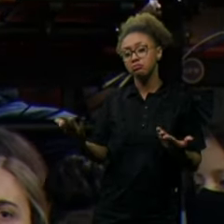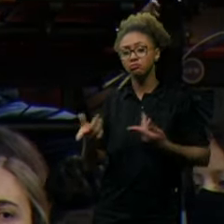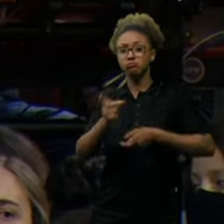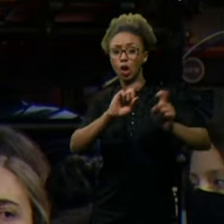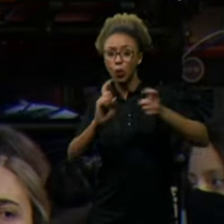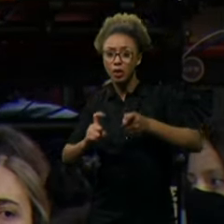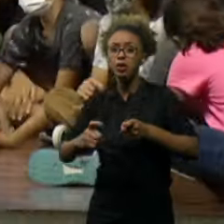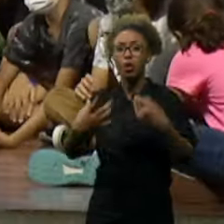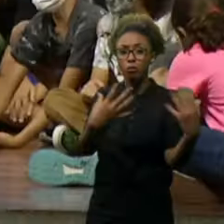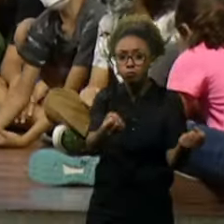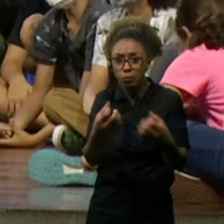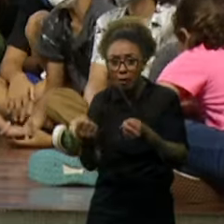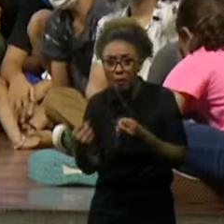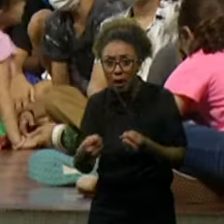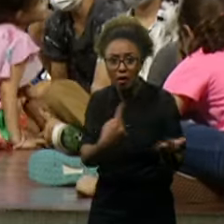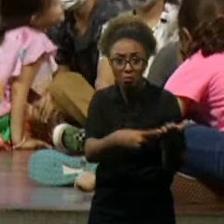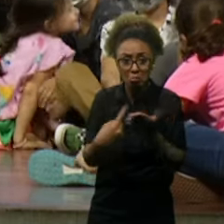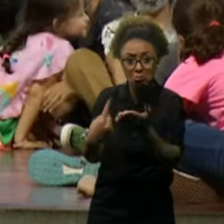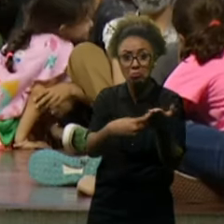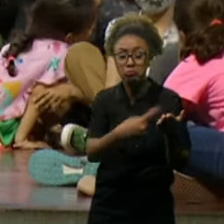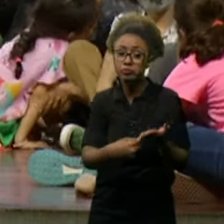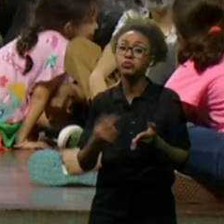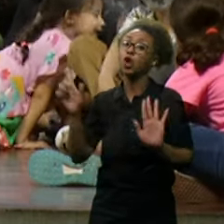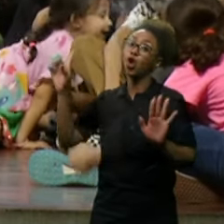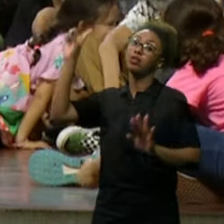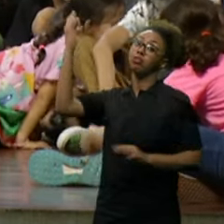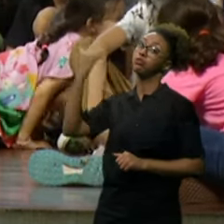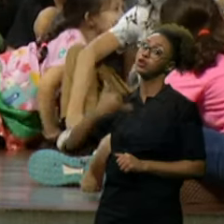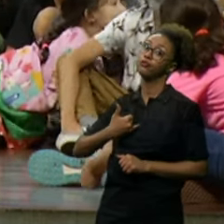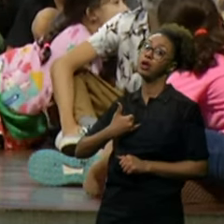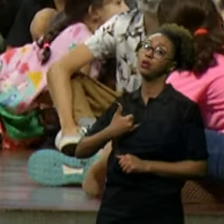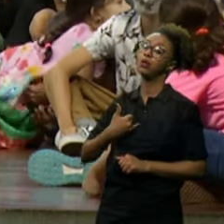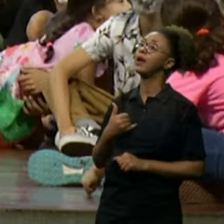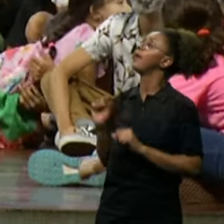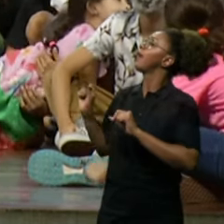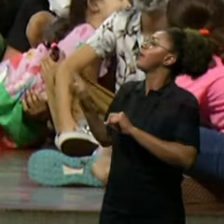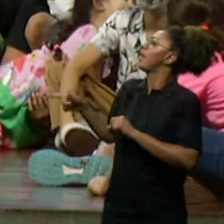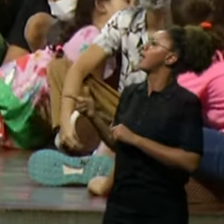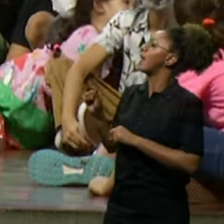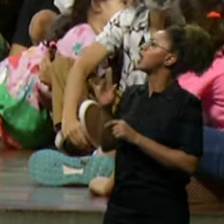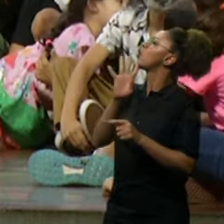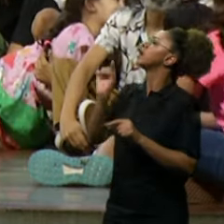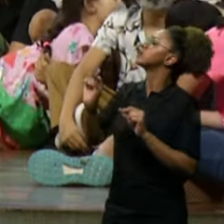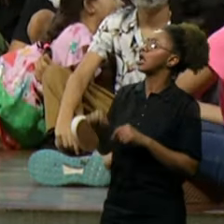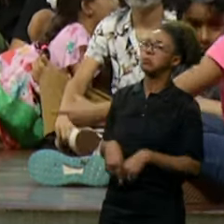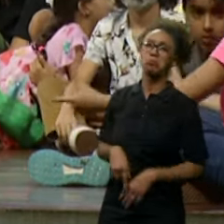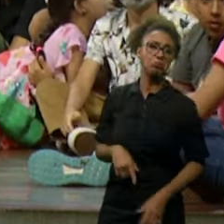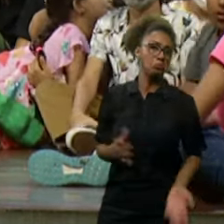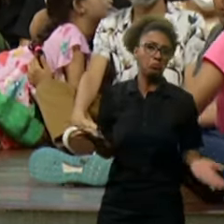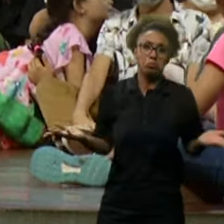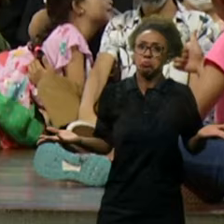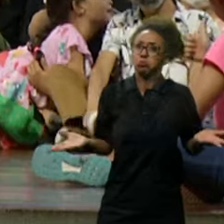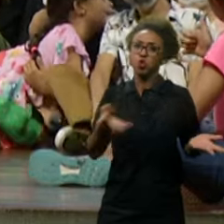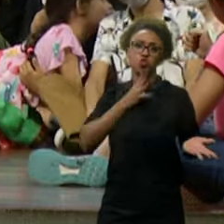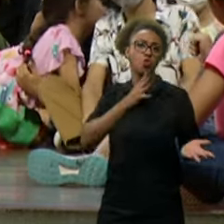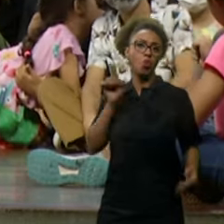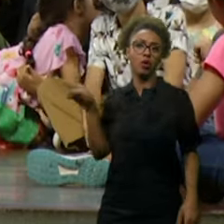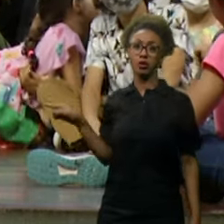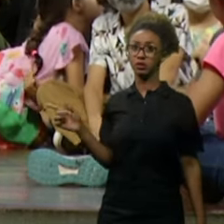reunião de obreiros aqui e falar olha Deus mandou trazer ela Quem é Quem indicou quem conhece ninguém conhecia